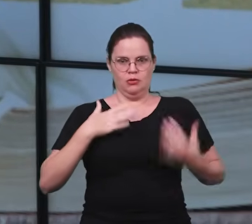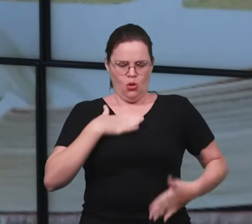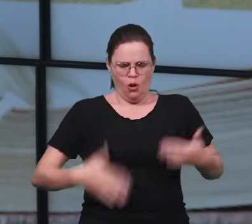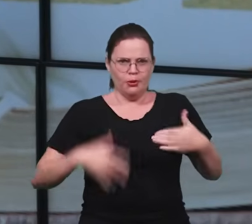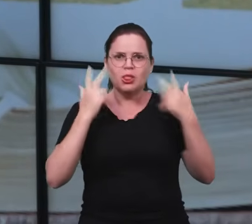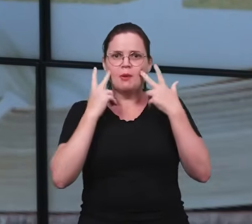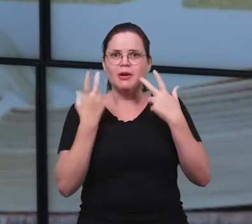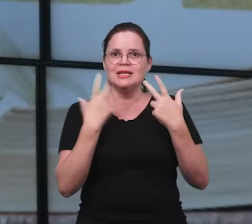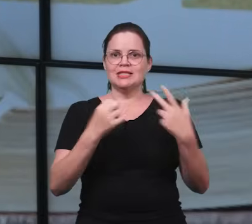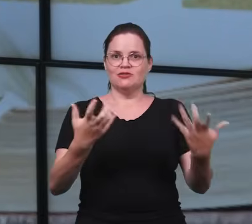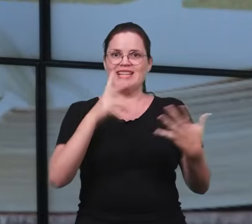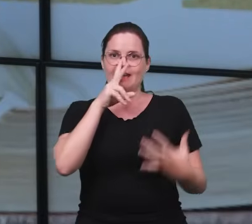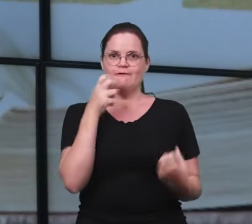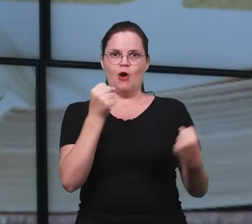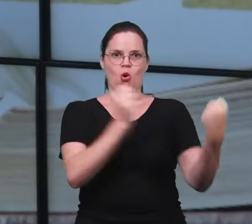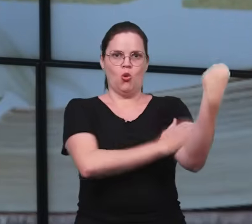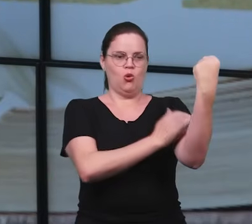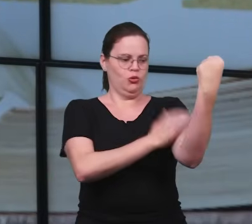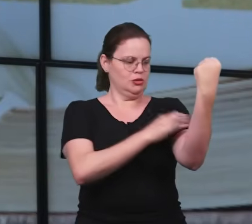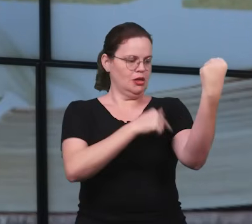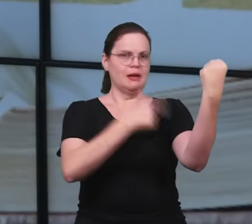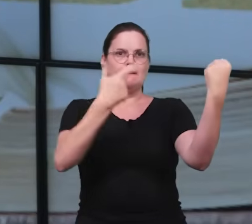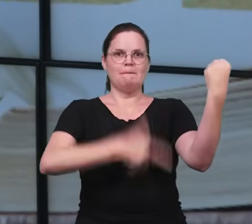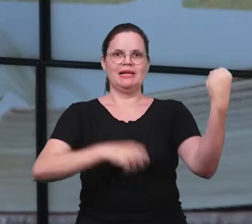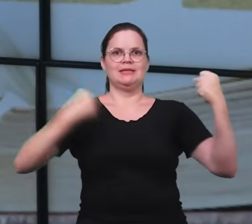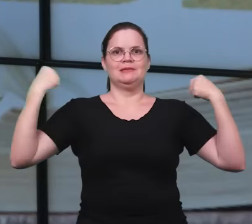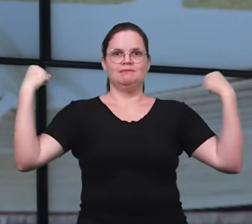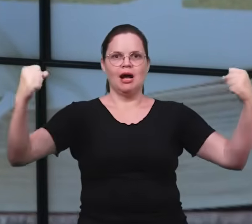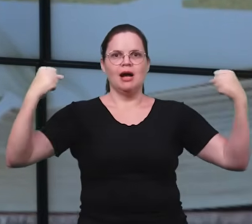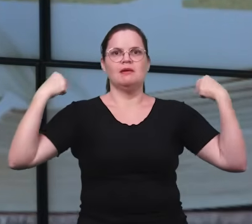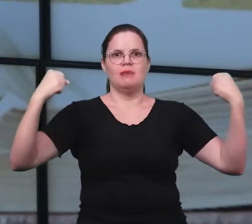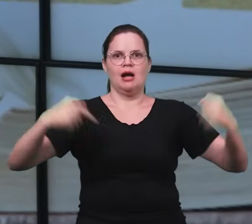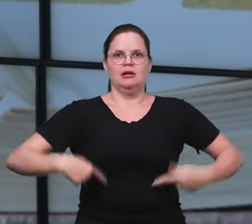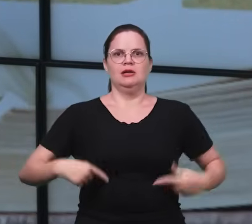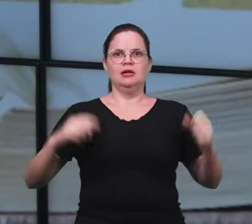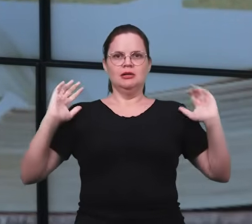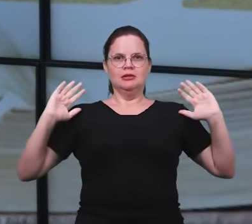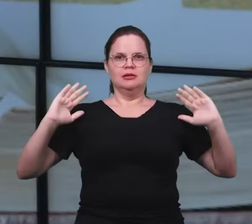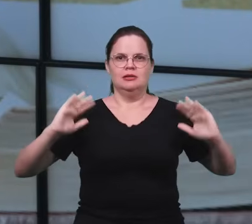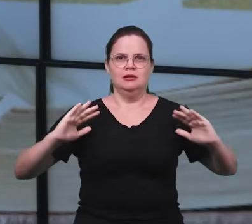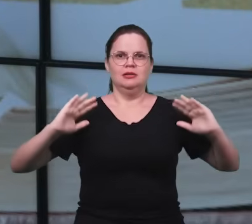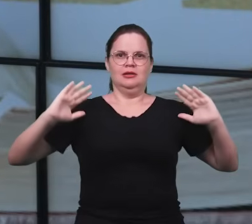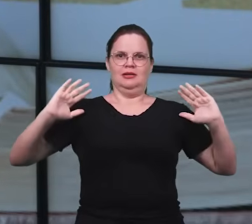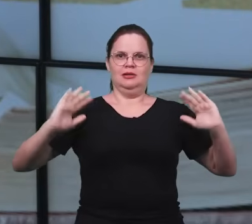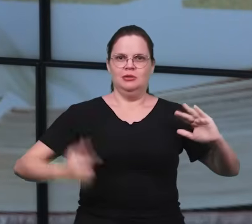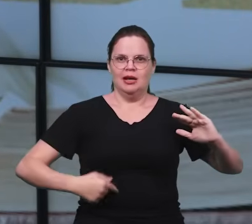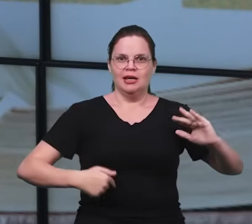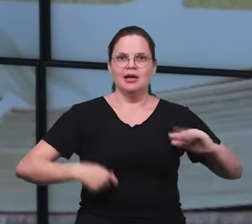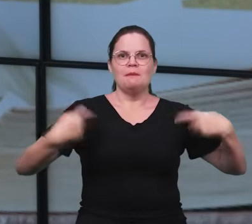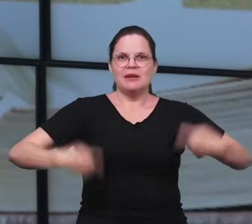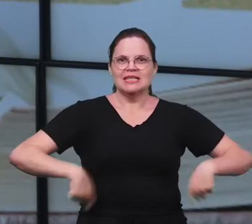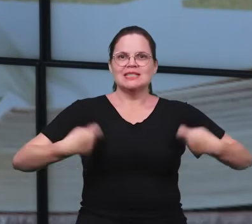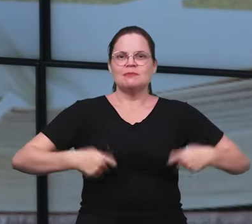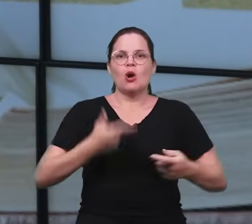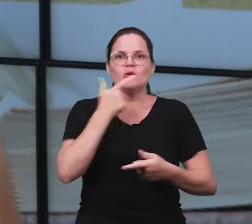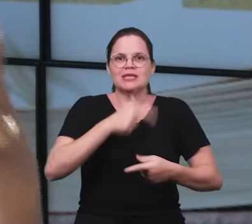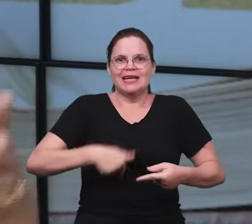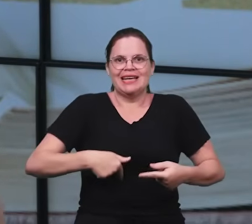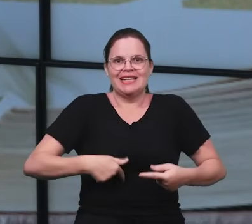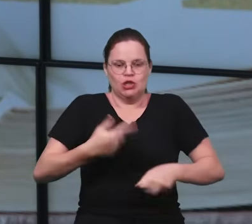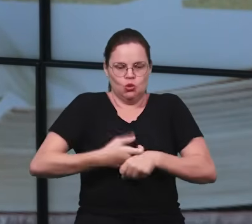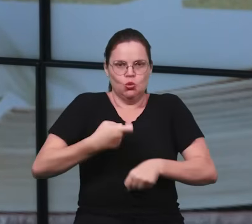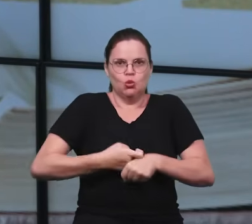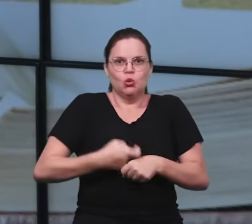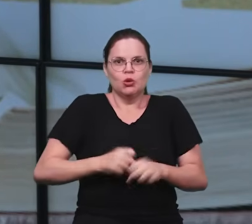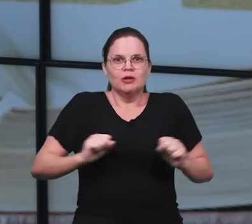você precisa repetidas vezes fazer o mesmo movimento, né? Pensa num